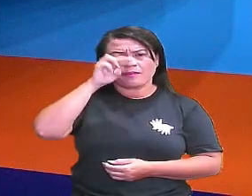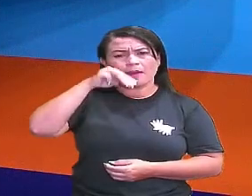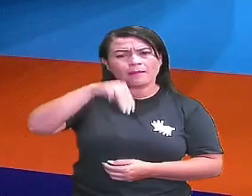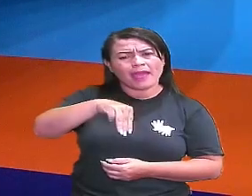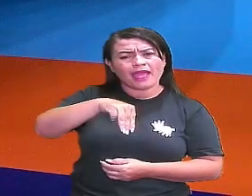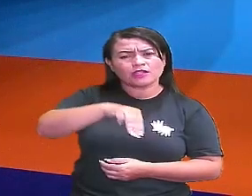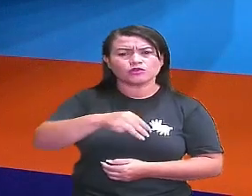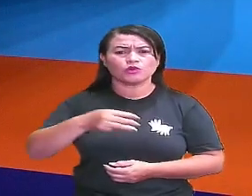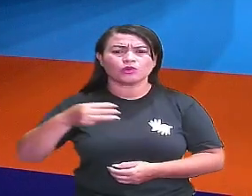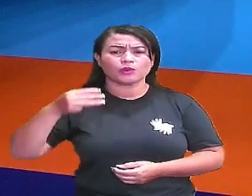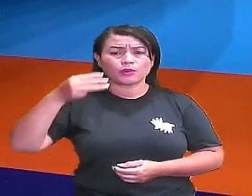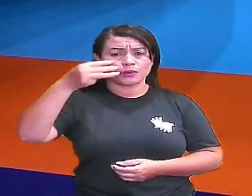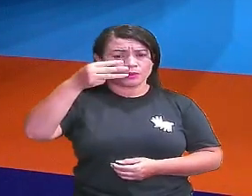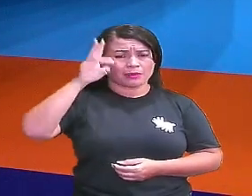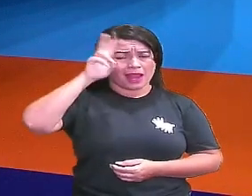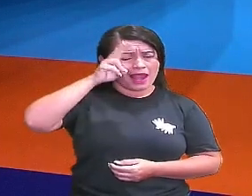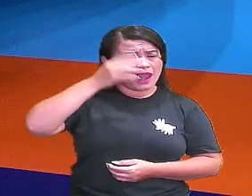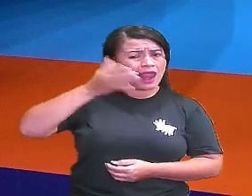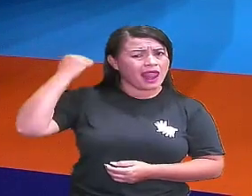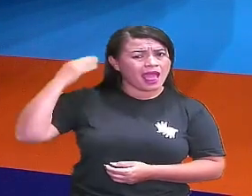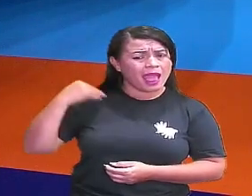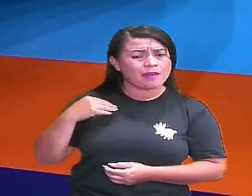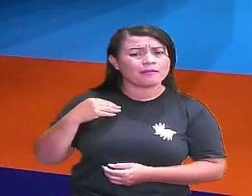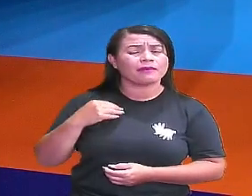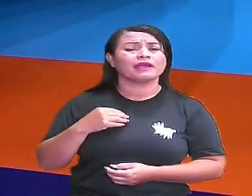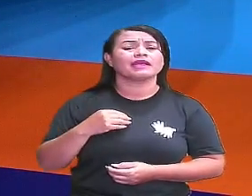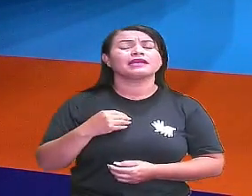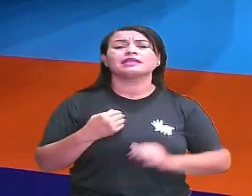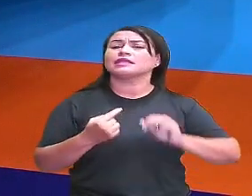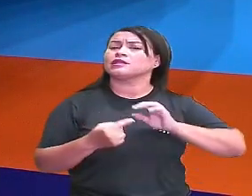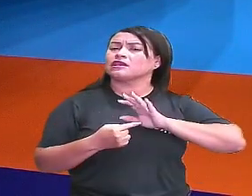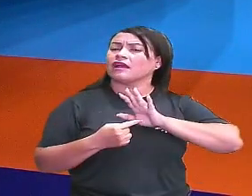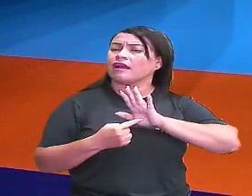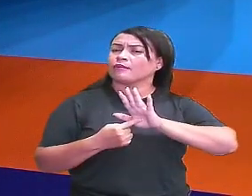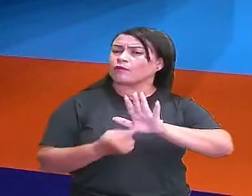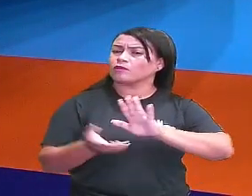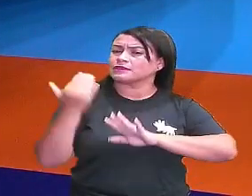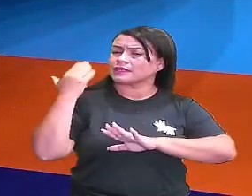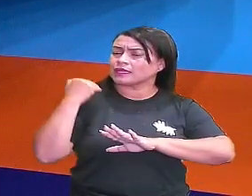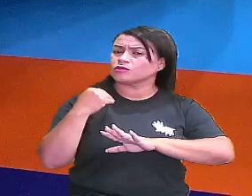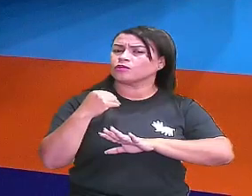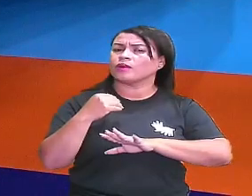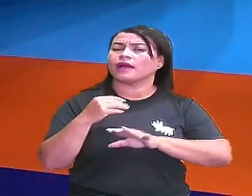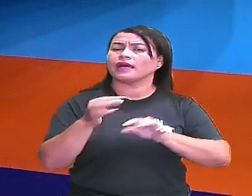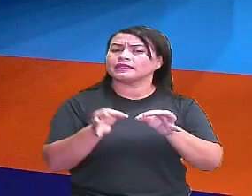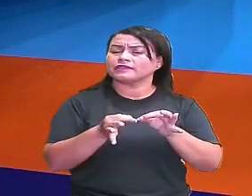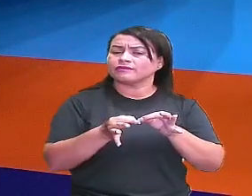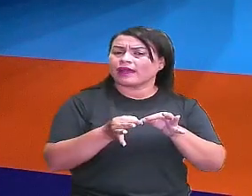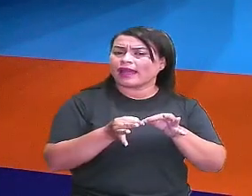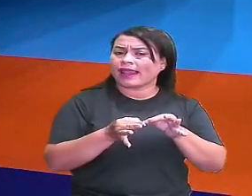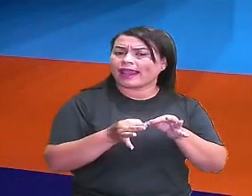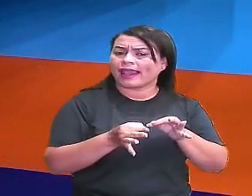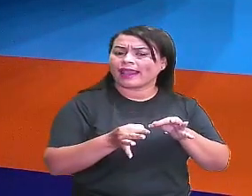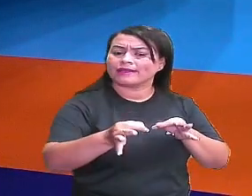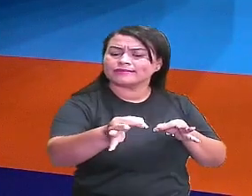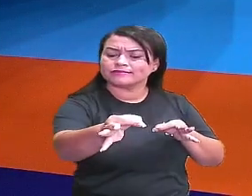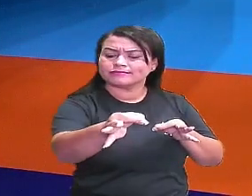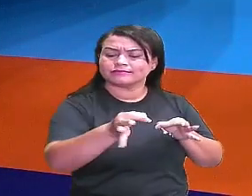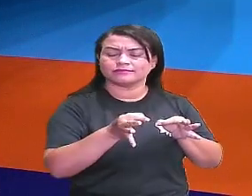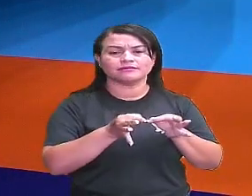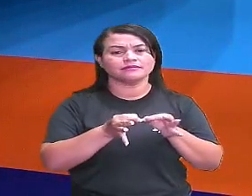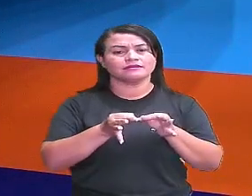em metro, né? E que lá na medida de superfície, eu tenho